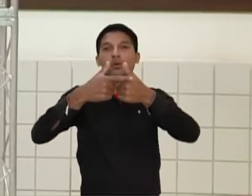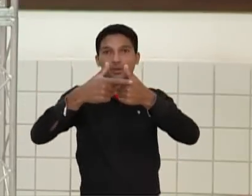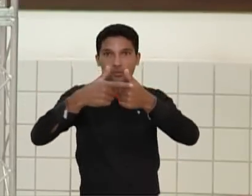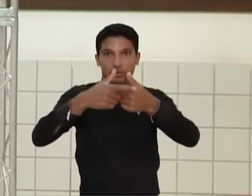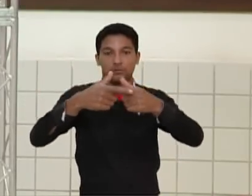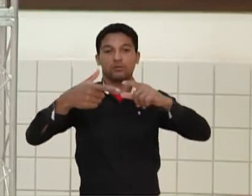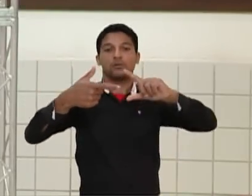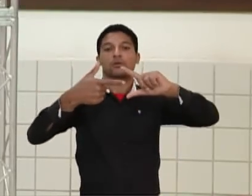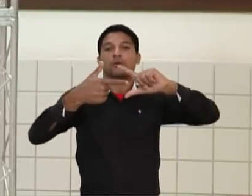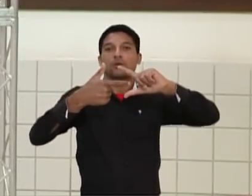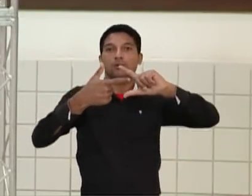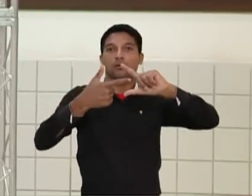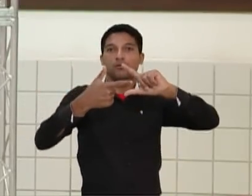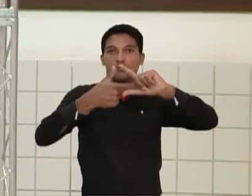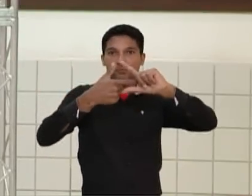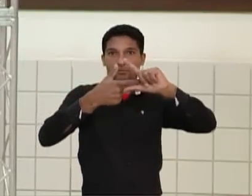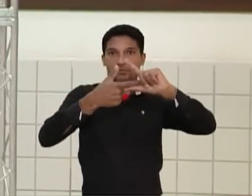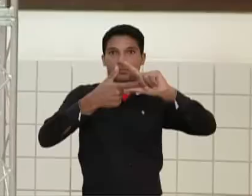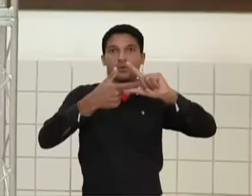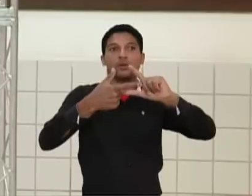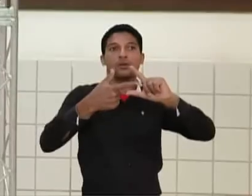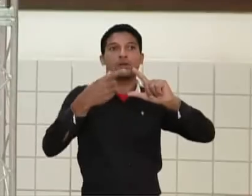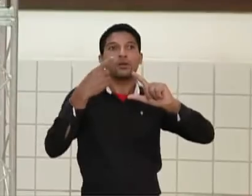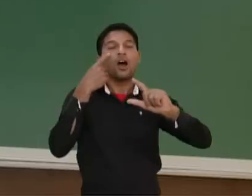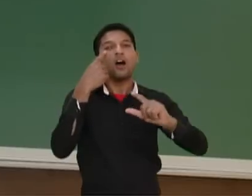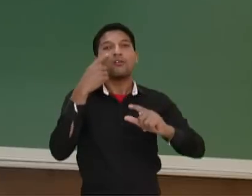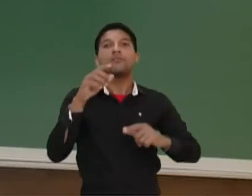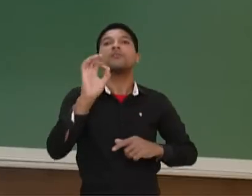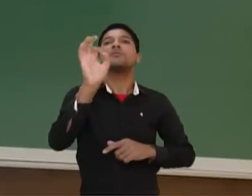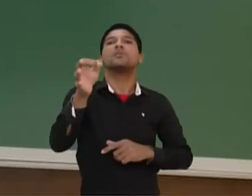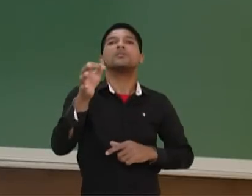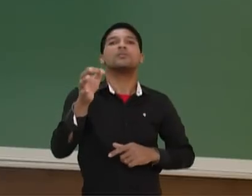trapézio retângulo. Vamos ver se você acertou? Dá uma olhadinha lá comigo.